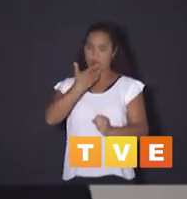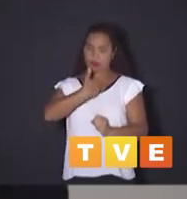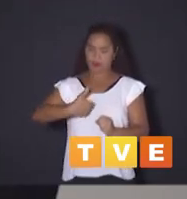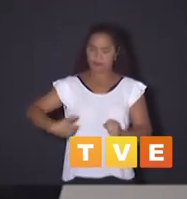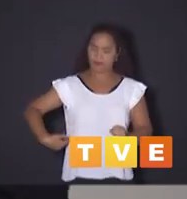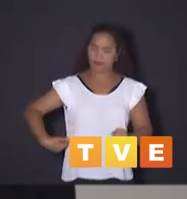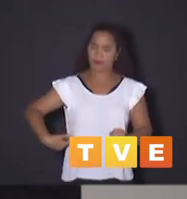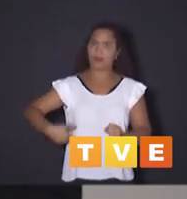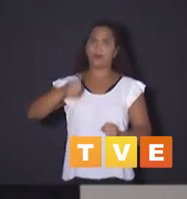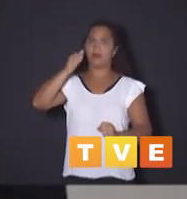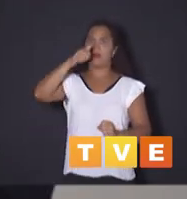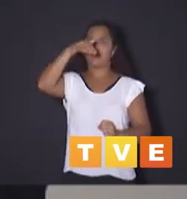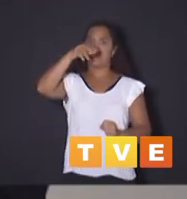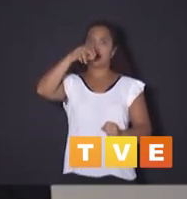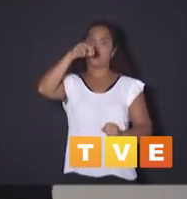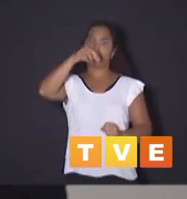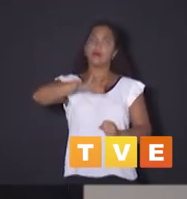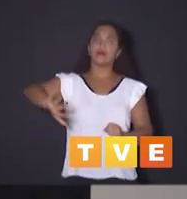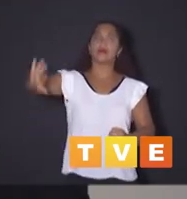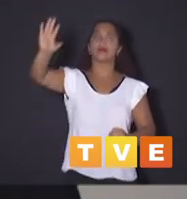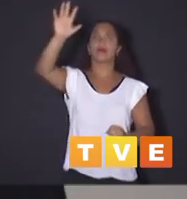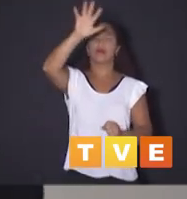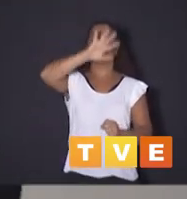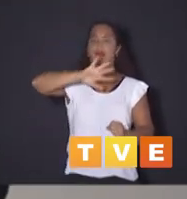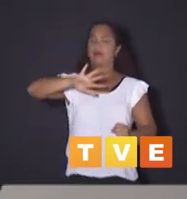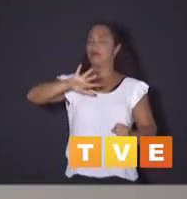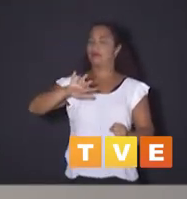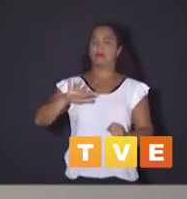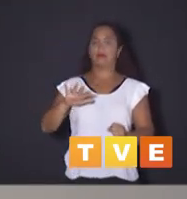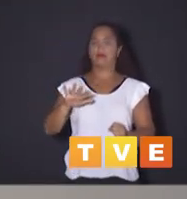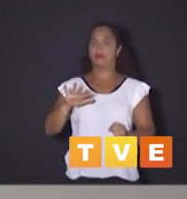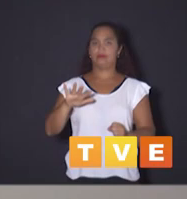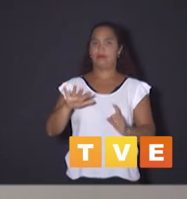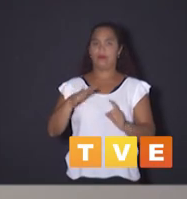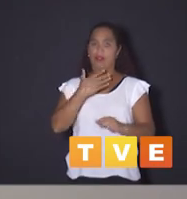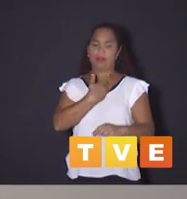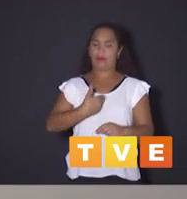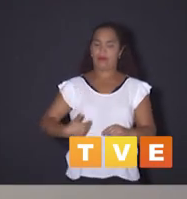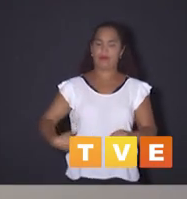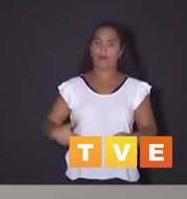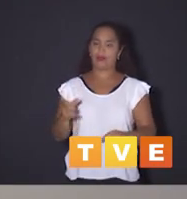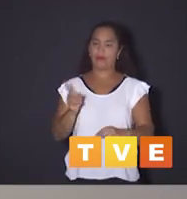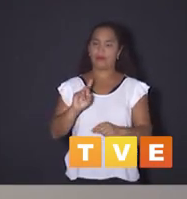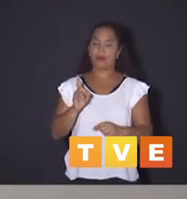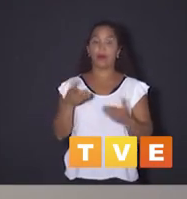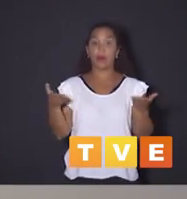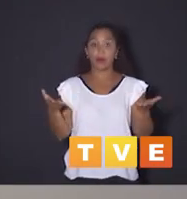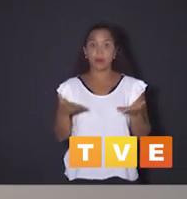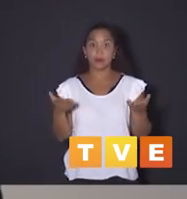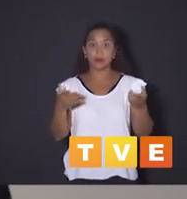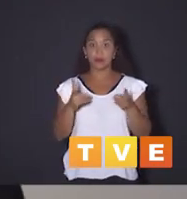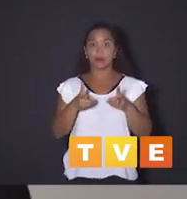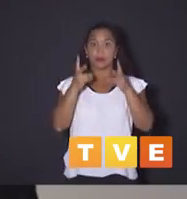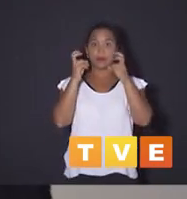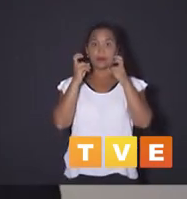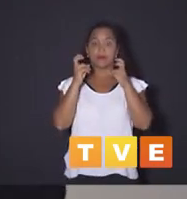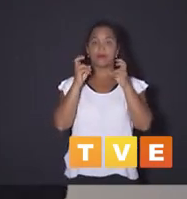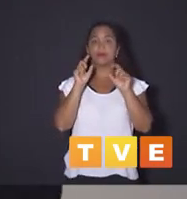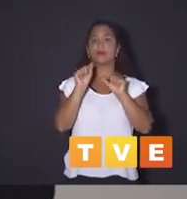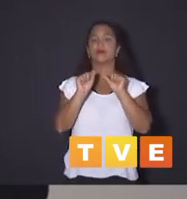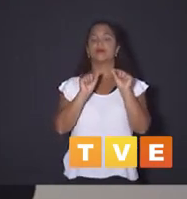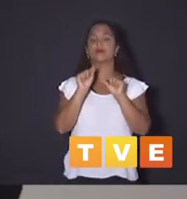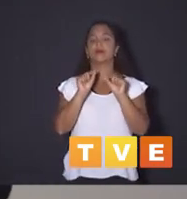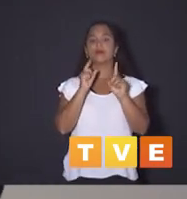estado nação que o poder é exercido por um governo ao contrário que nós estamos vendo hoje é é a constatação